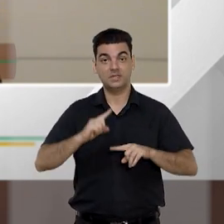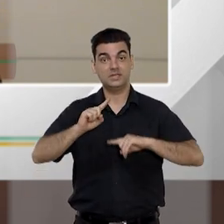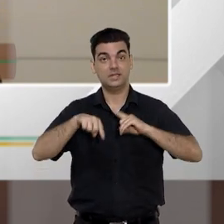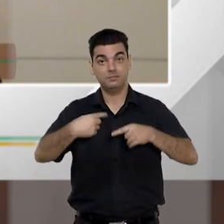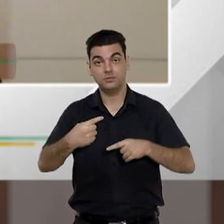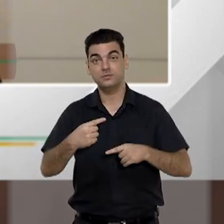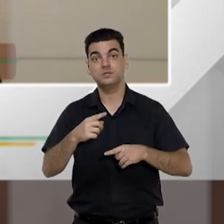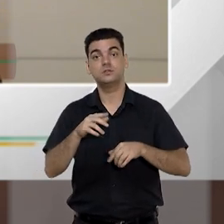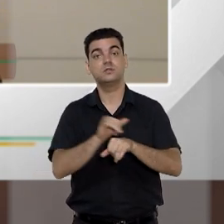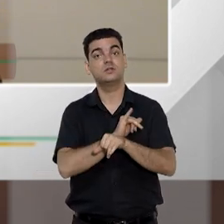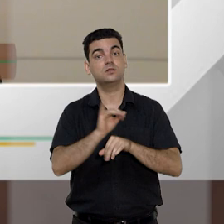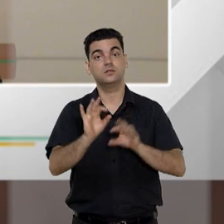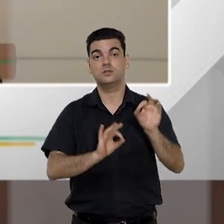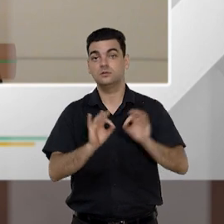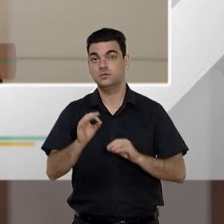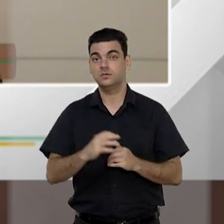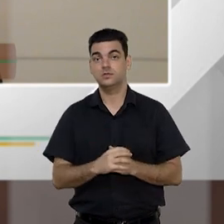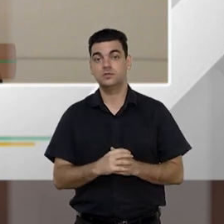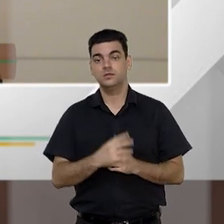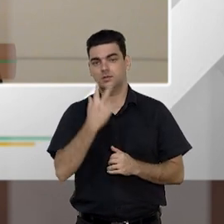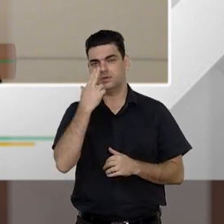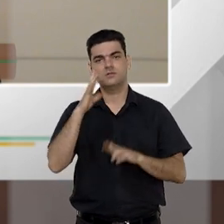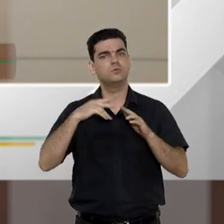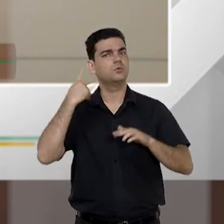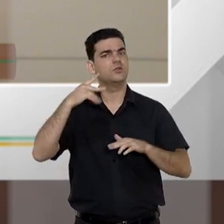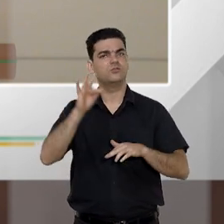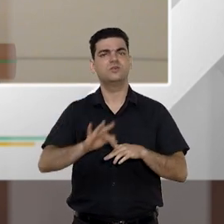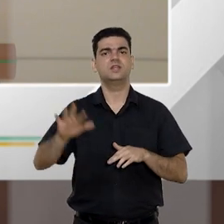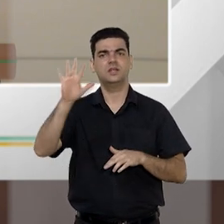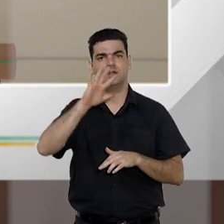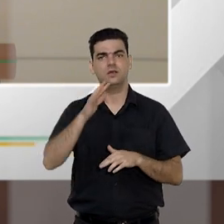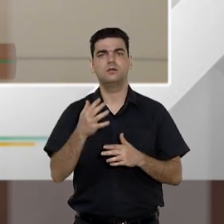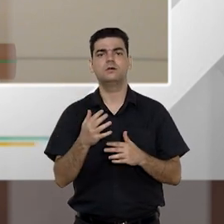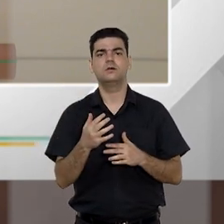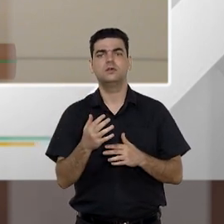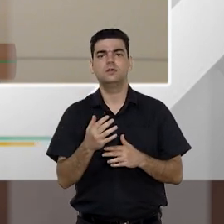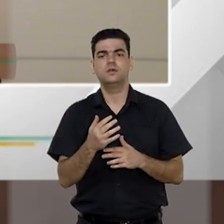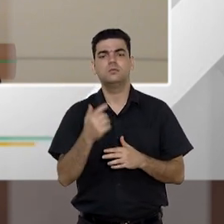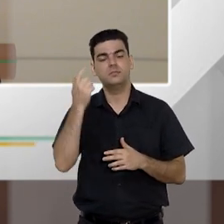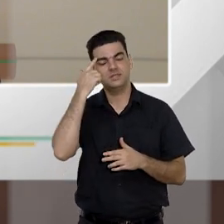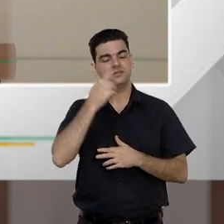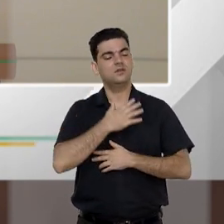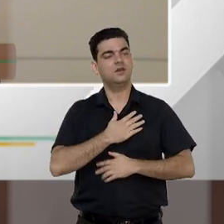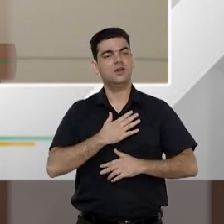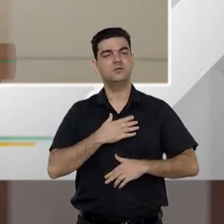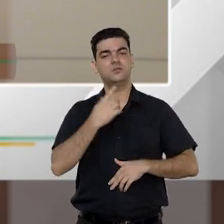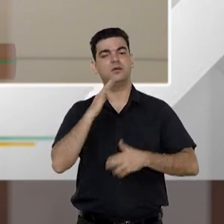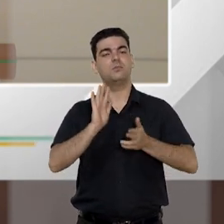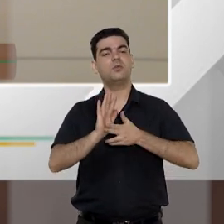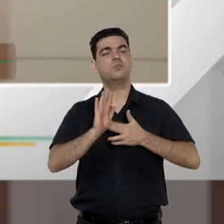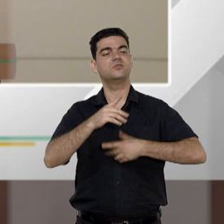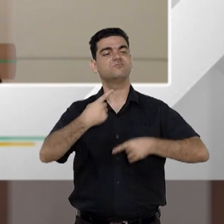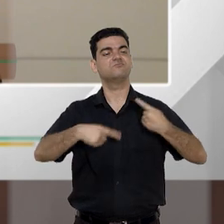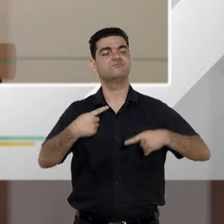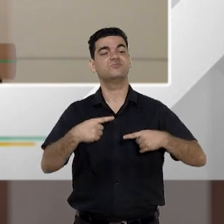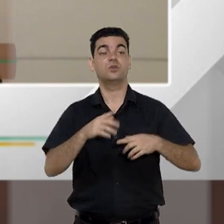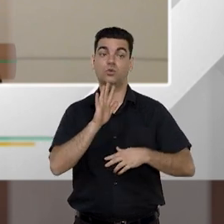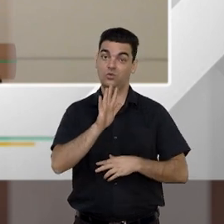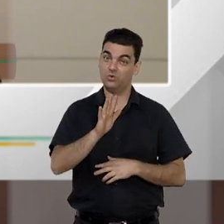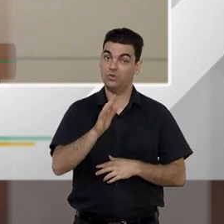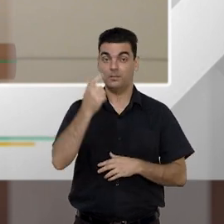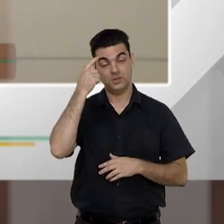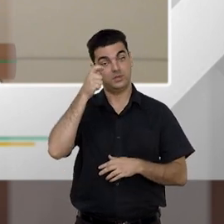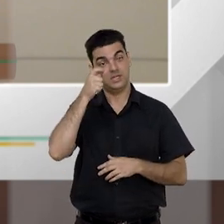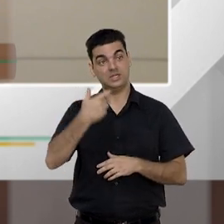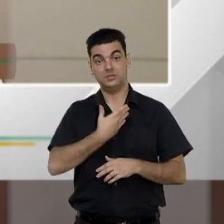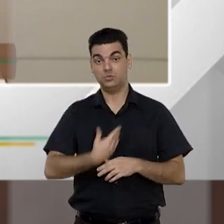Fazenda Pública após encerrada a instrução. Talvez até para o Procurador Federal, para o AGU ficar mais confortável em fazer uma proposta.